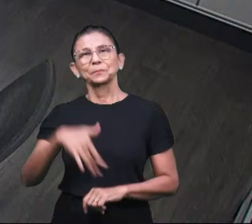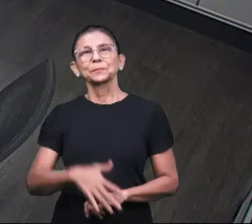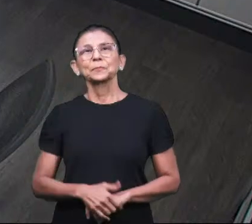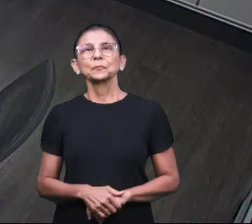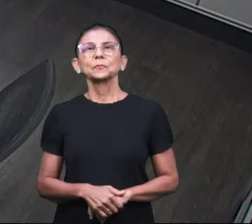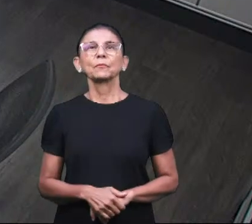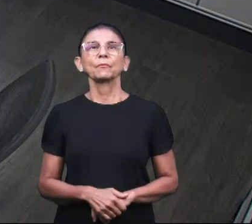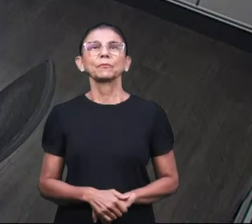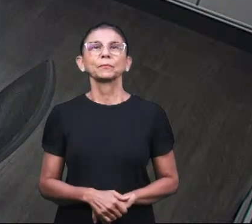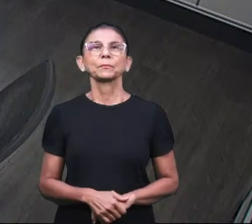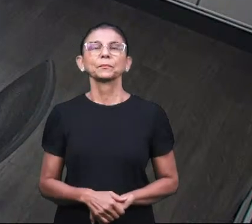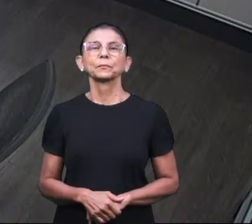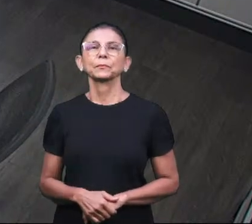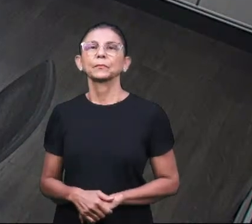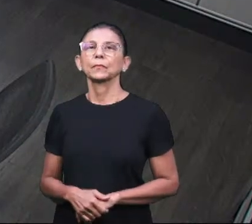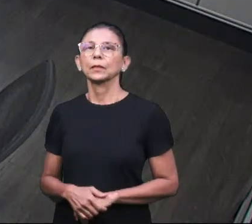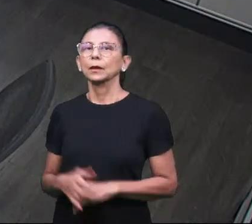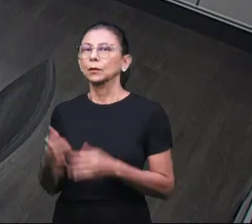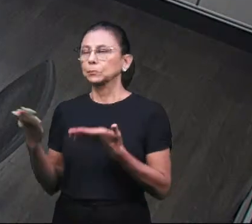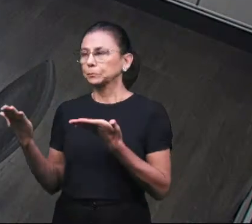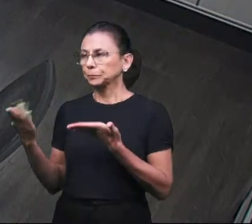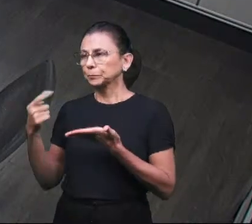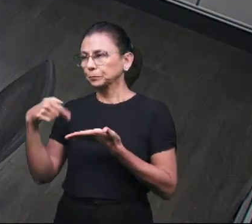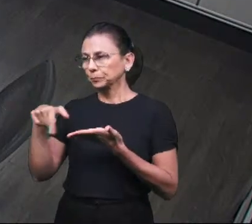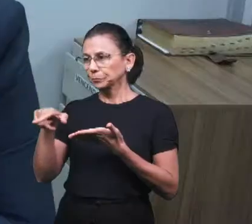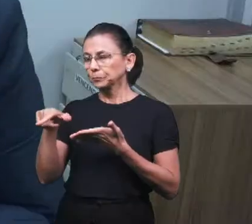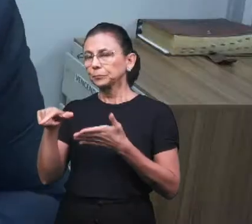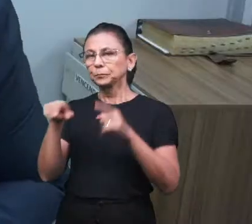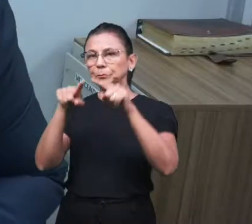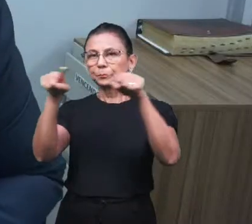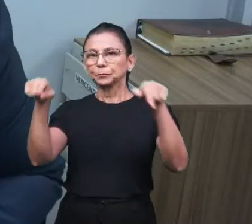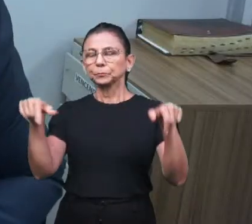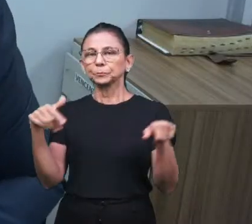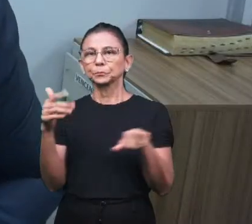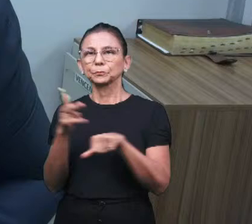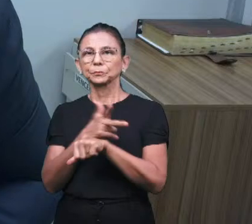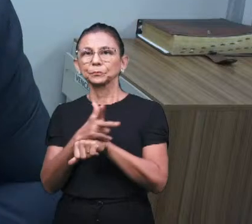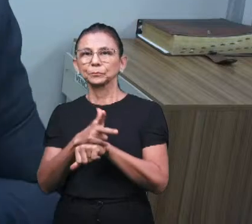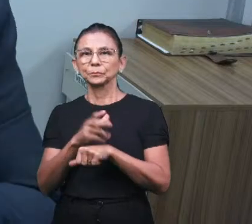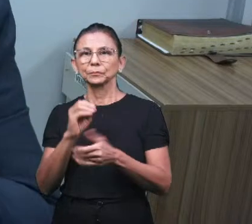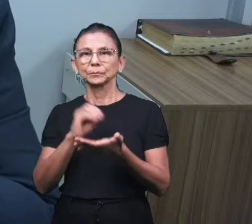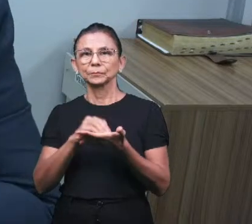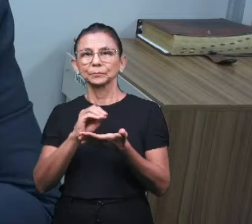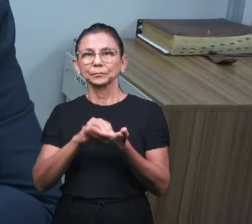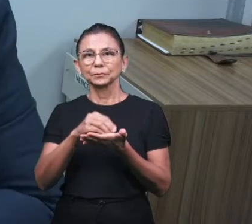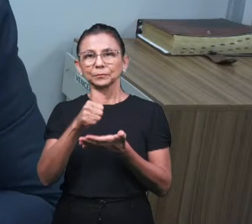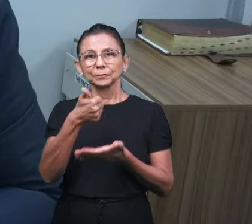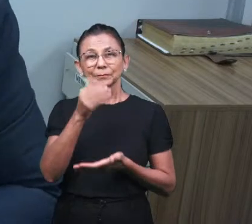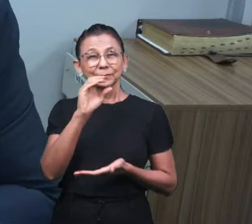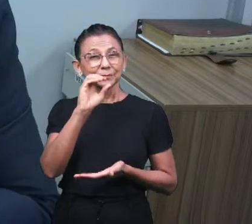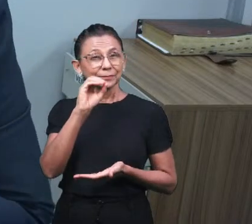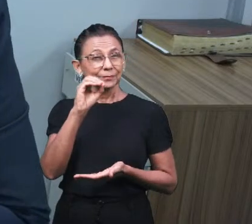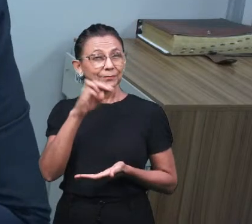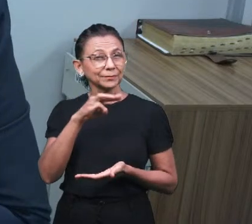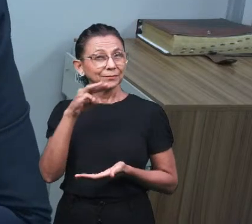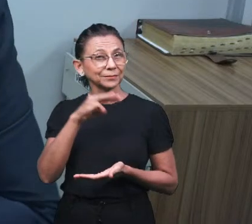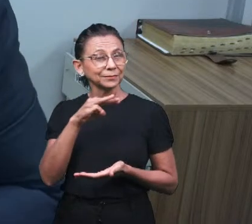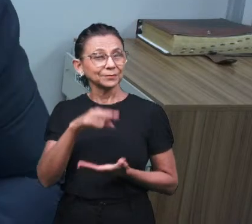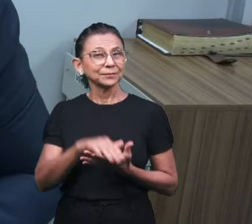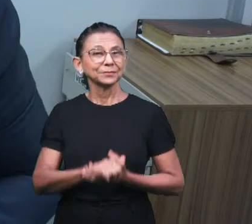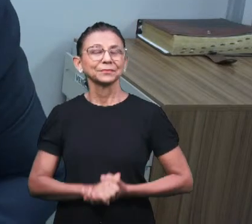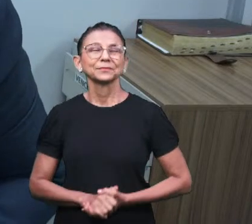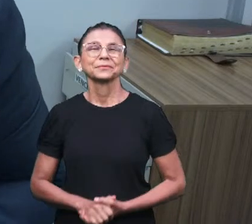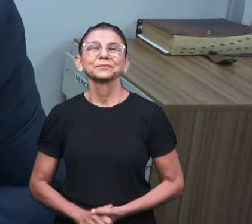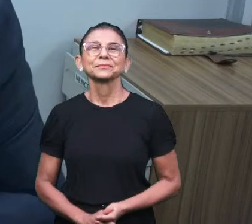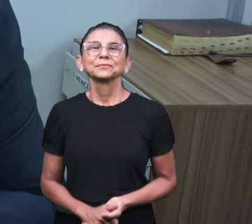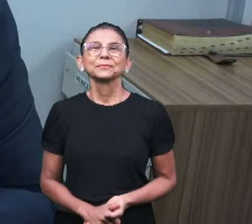Pastor Wallace Rossetti já se dirigindo para o estúdio. Daqui a pouco, faltando 10 minutos, redondos aqui, 10 minutinhos, faltando para as 8 horas